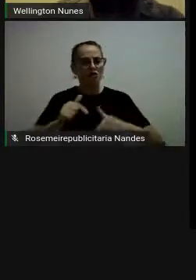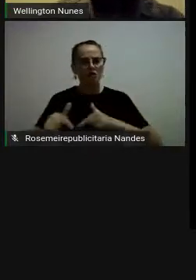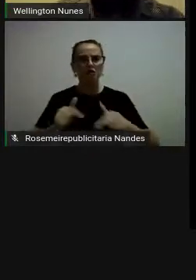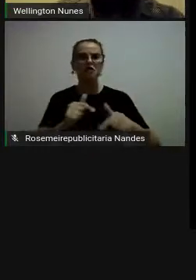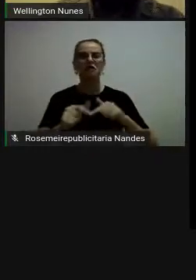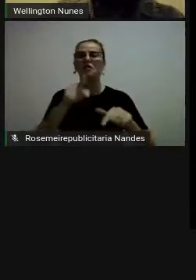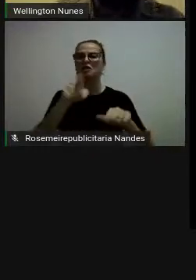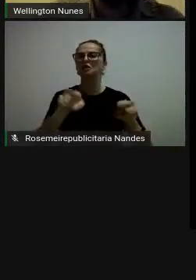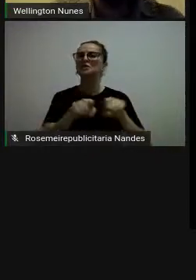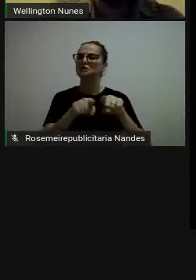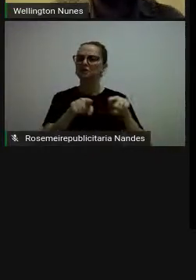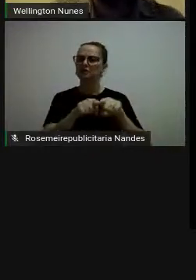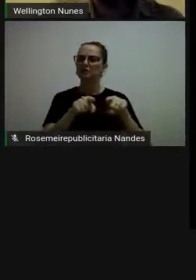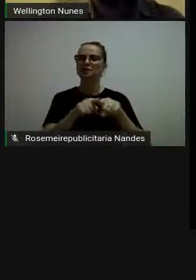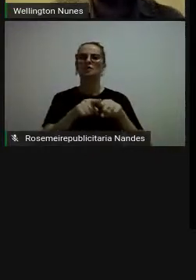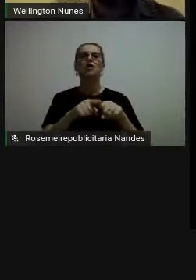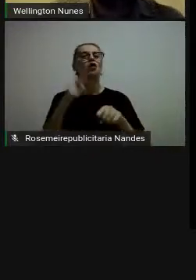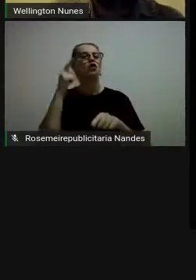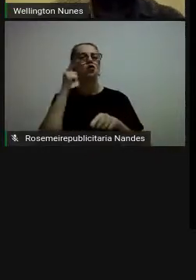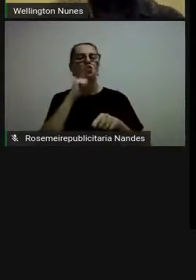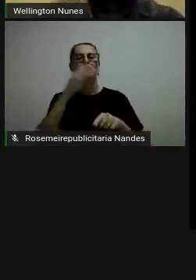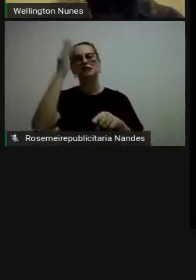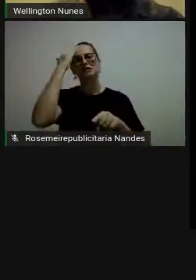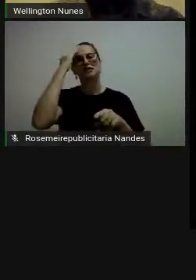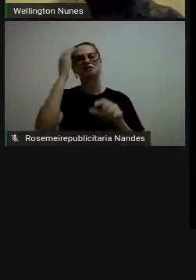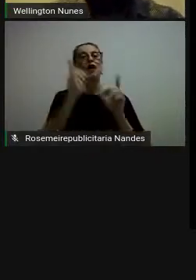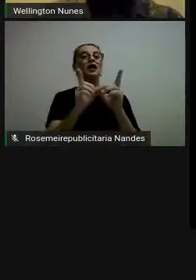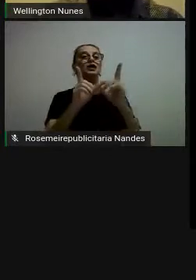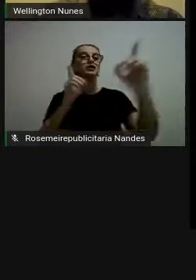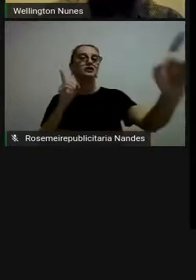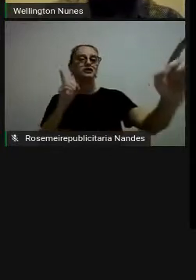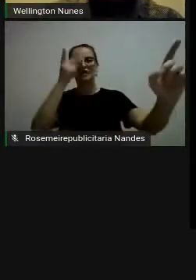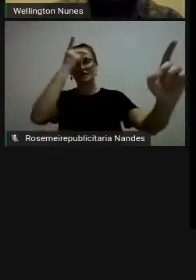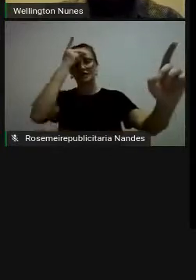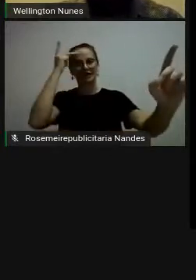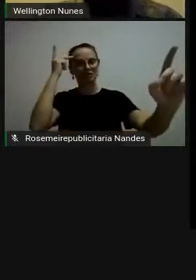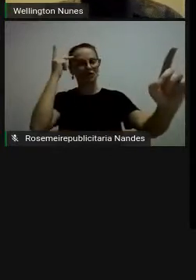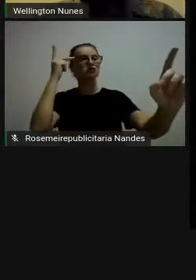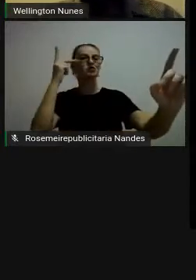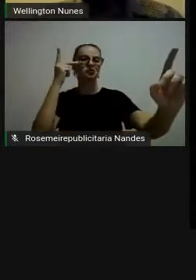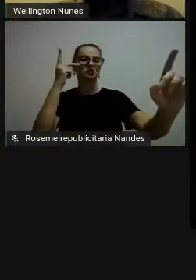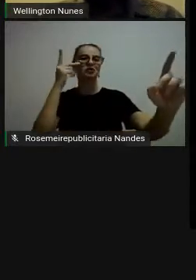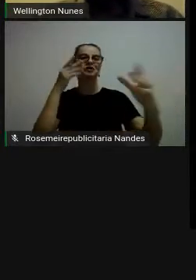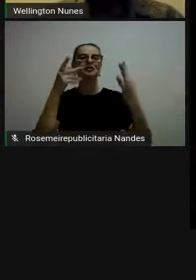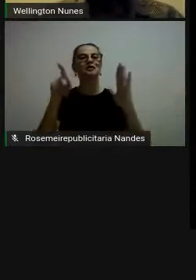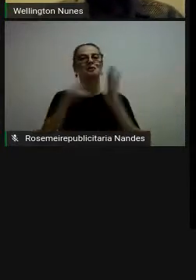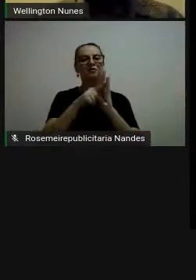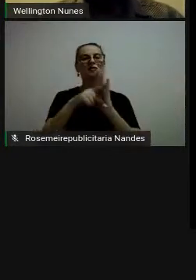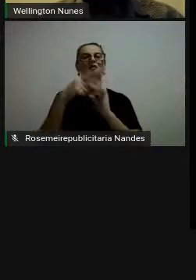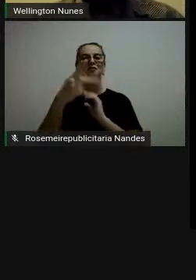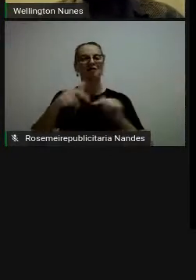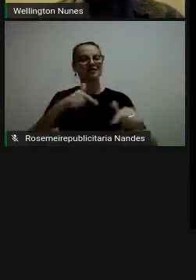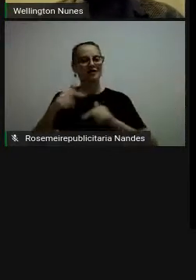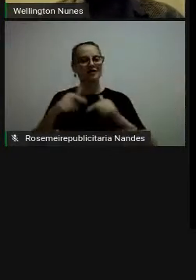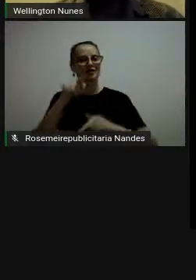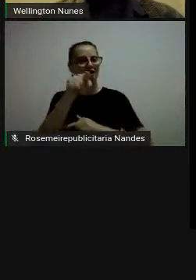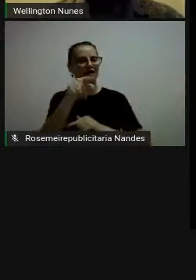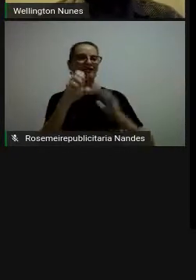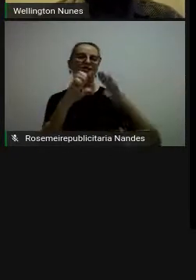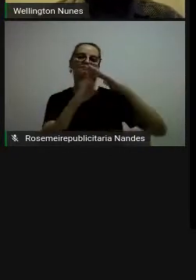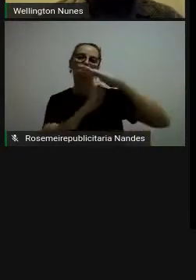determinar a distância dos seus concorrentes e clientes em potencial. Temos as ONGs, né?